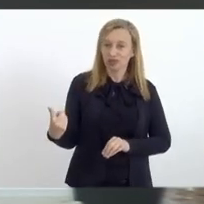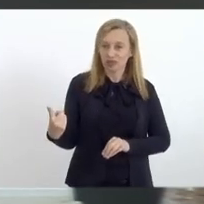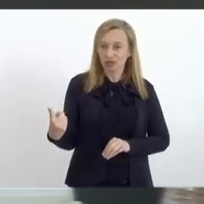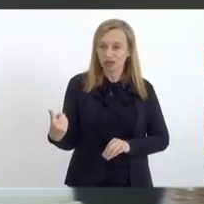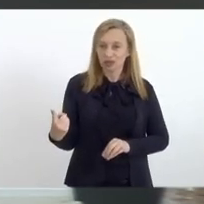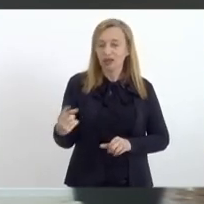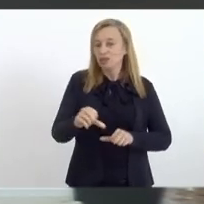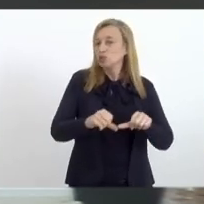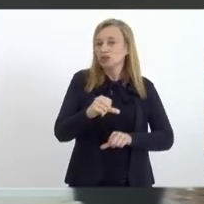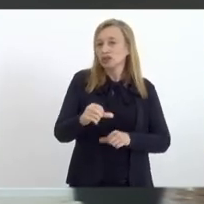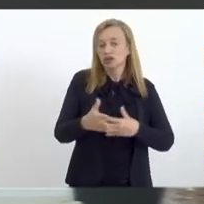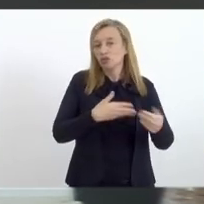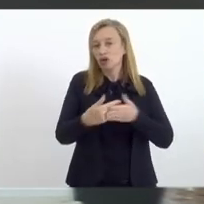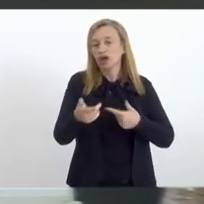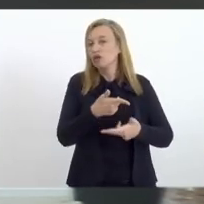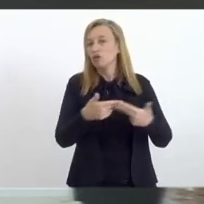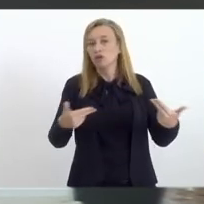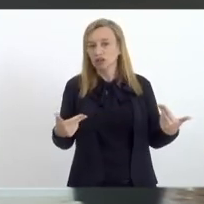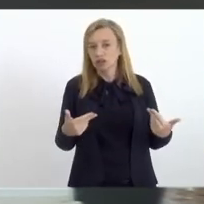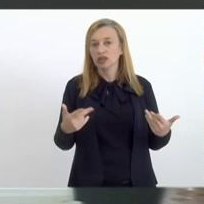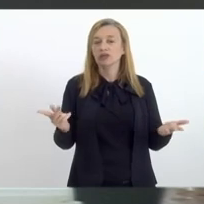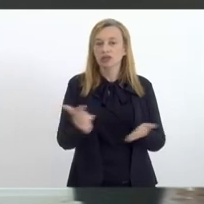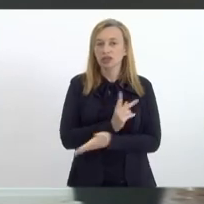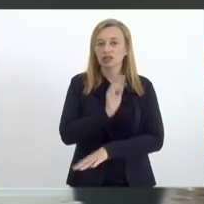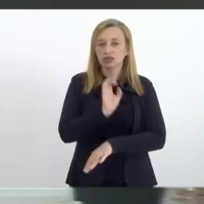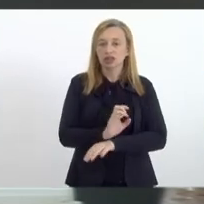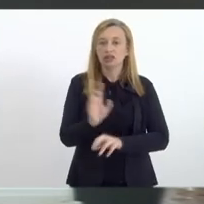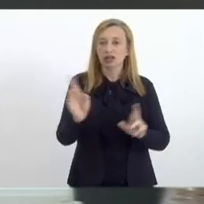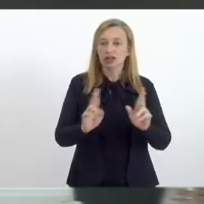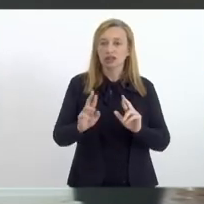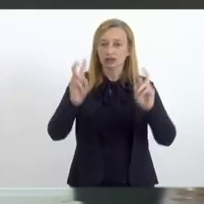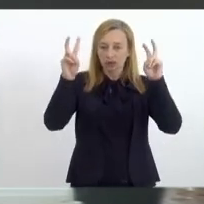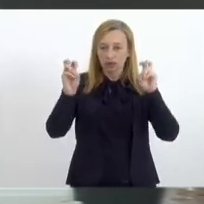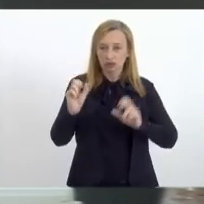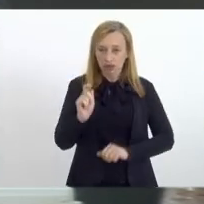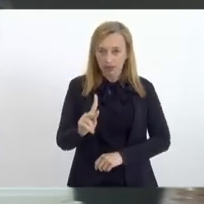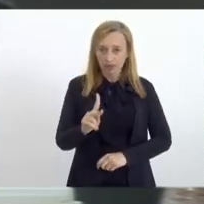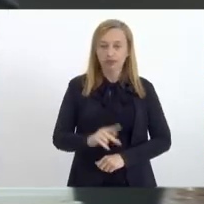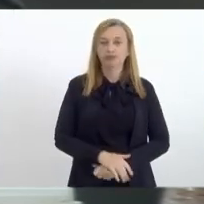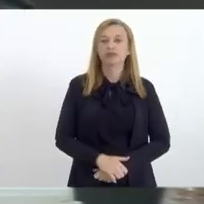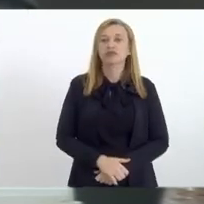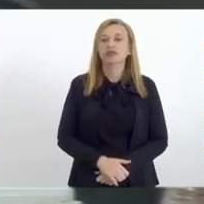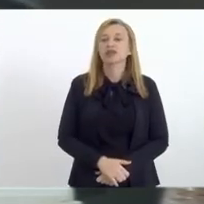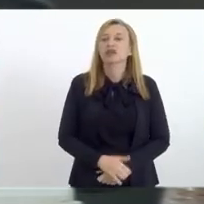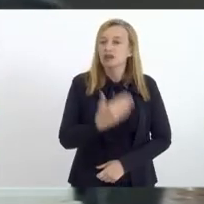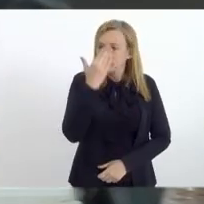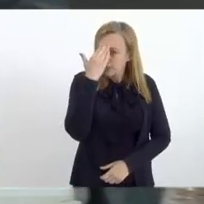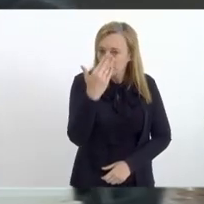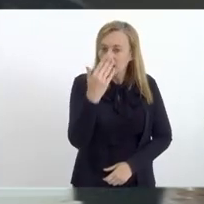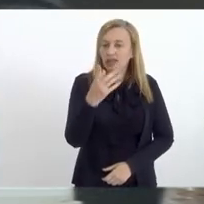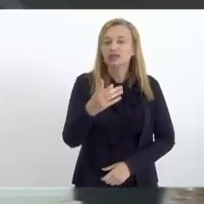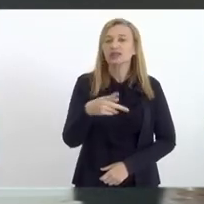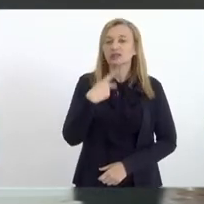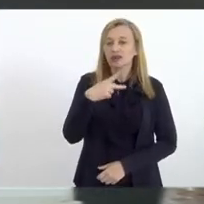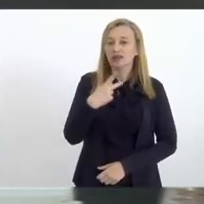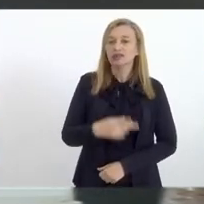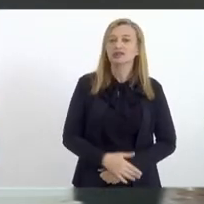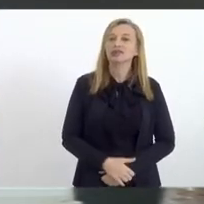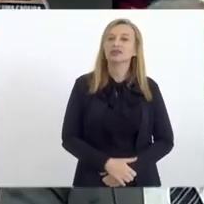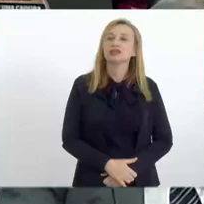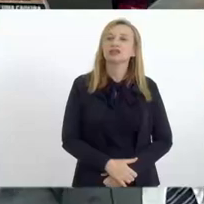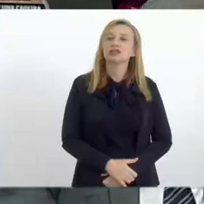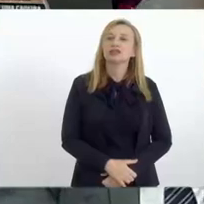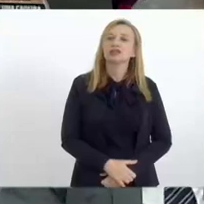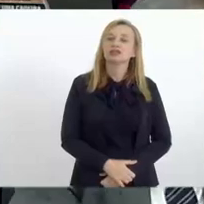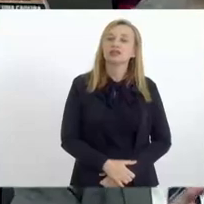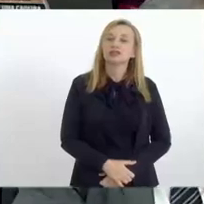a mudança ou qualquer tipo de postura do Estado com relação a isso. Ok? Obrigado. Agradeço as palavras.